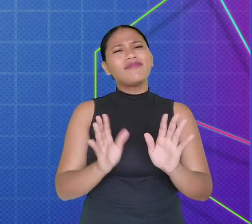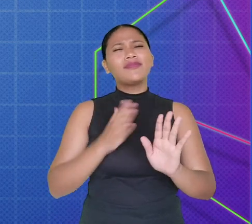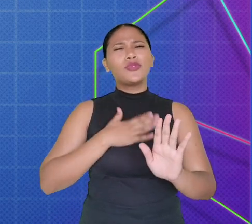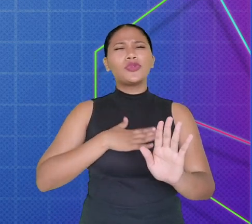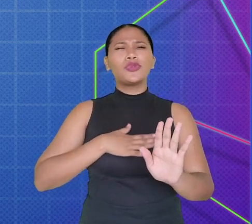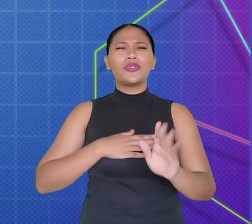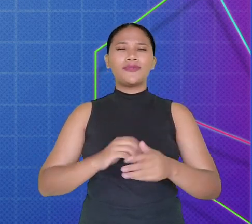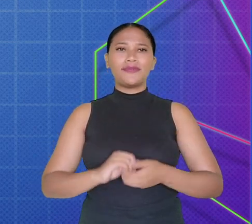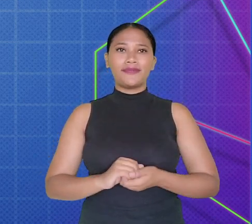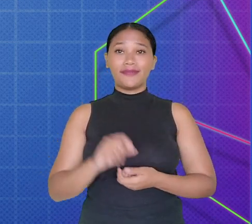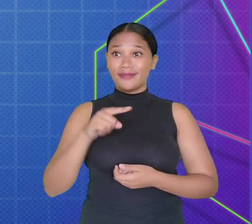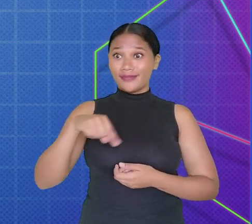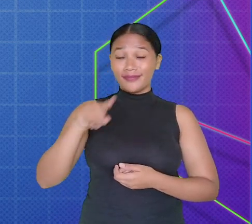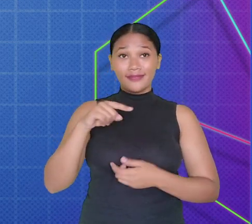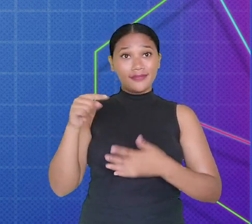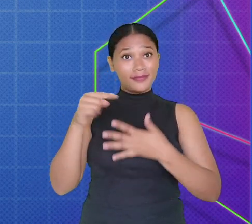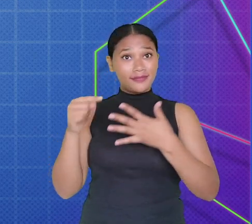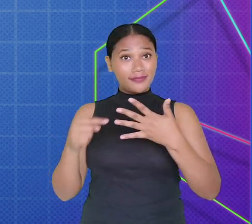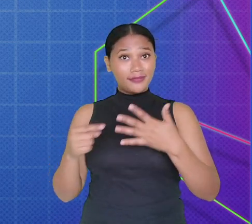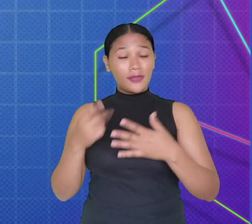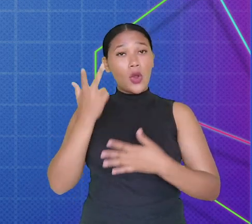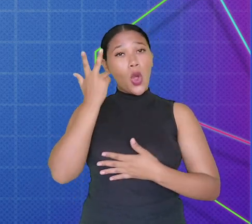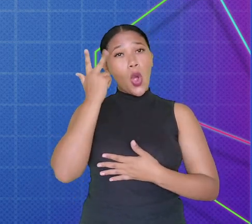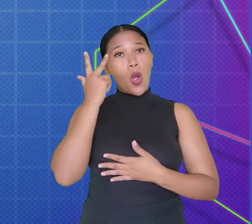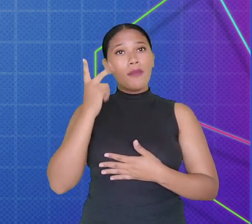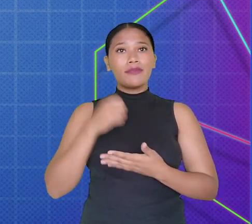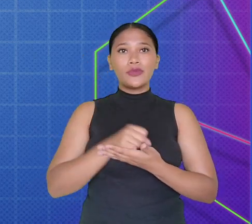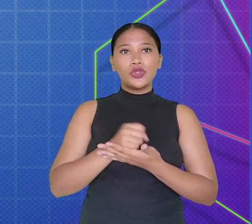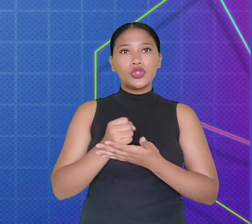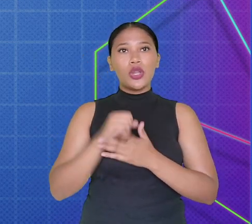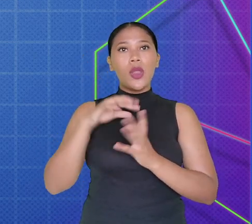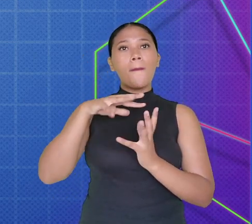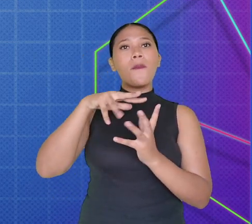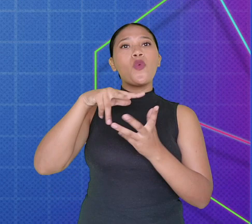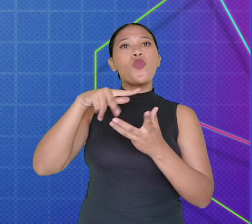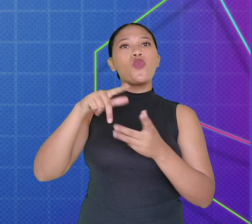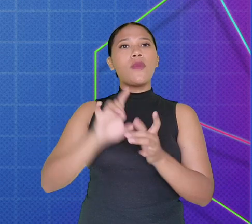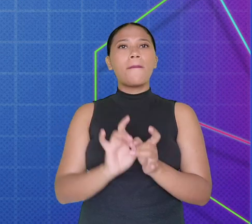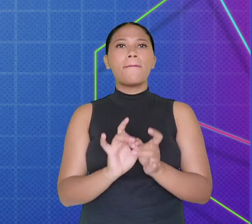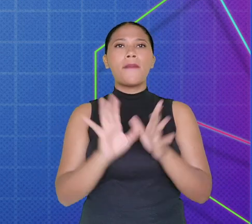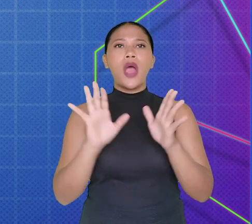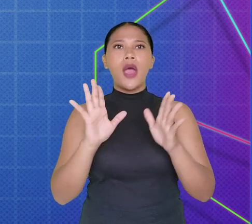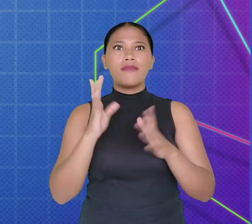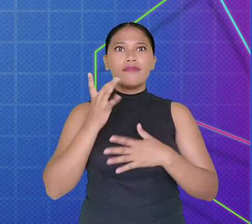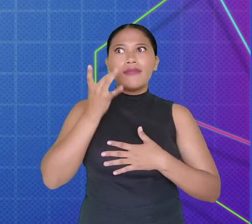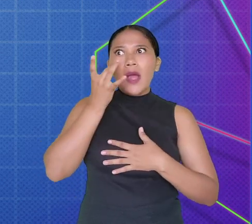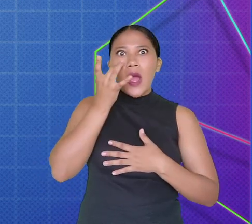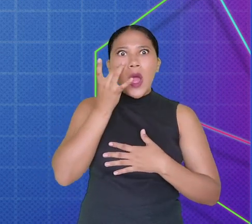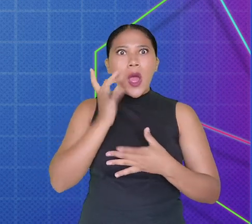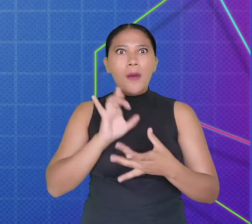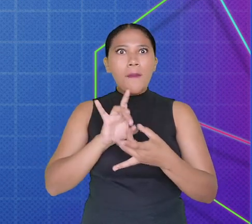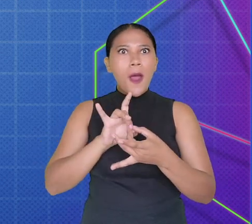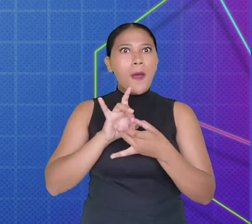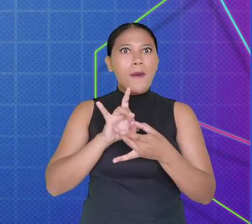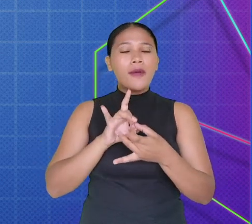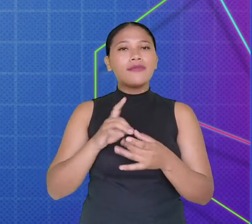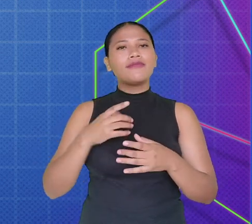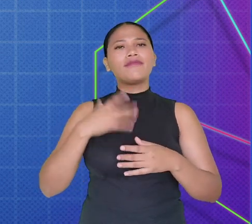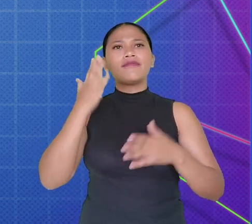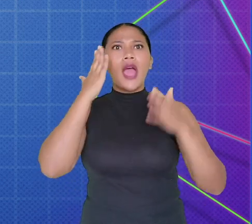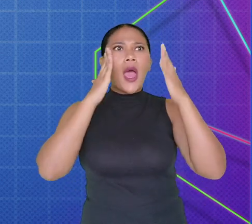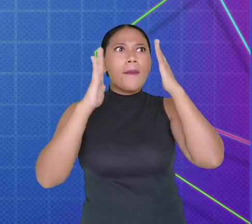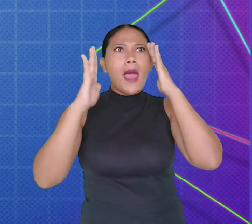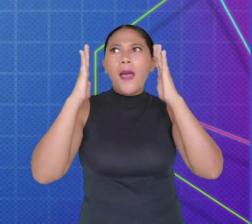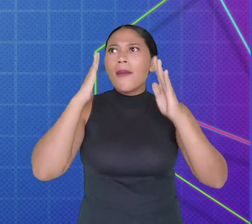uma missão pré-definida. Essas interações são mais comuns em jogos que oferecem mundos abertos e ambientes imersivos, onde